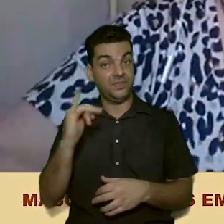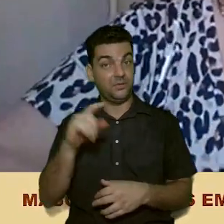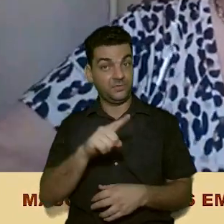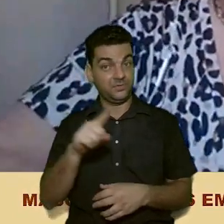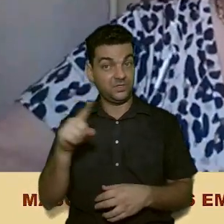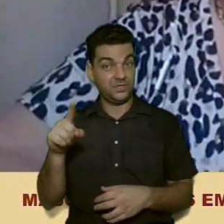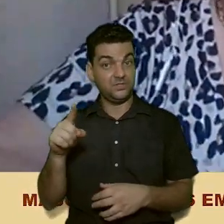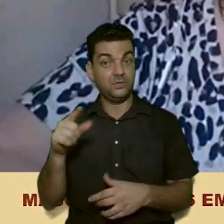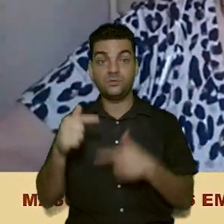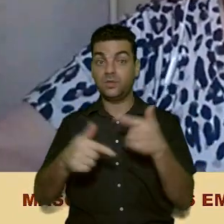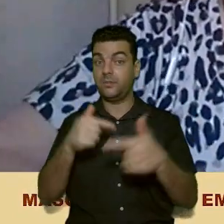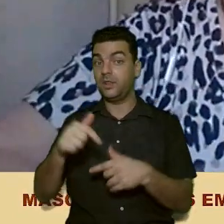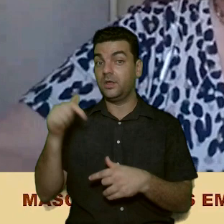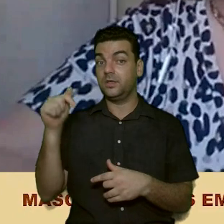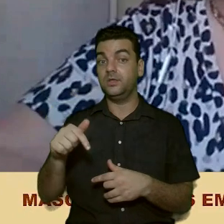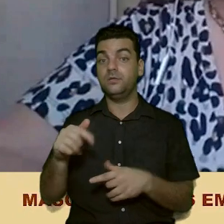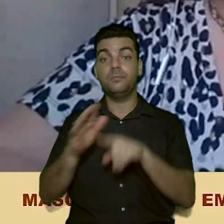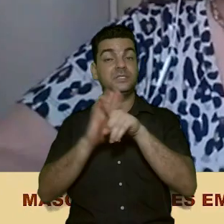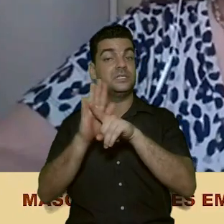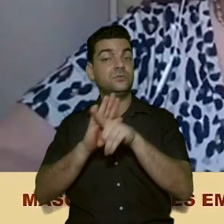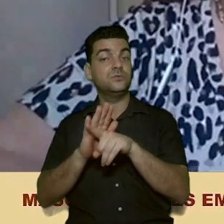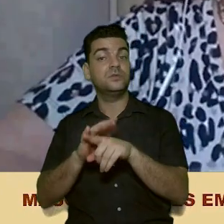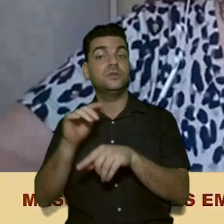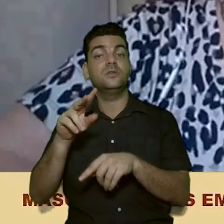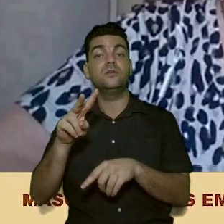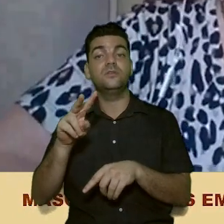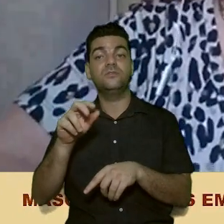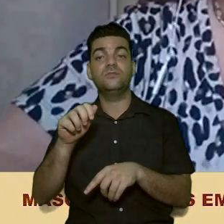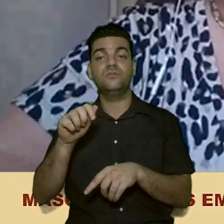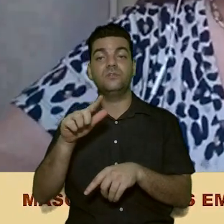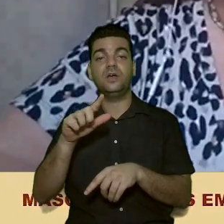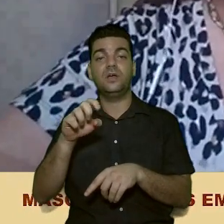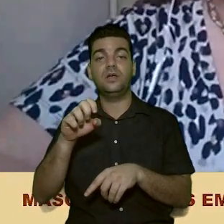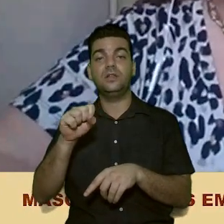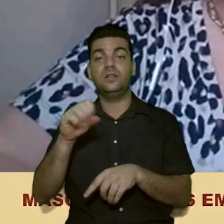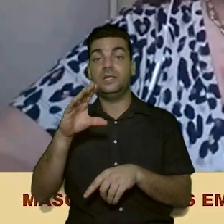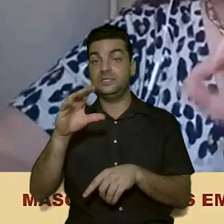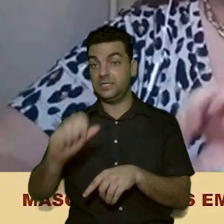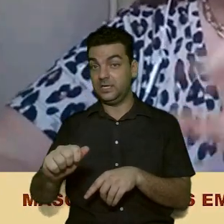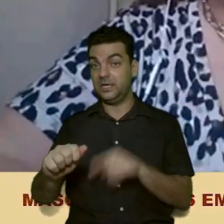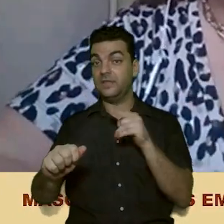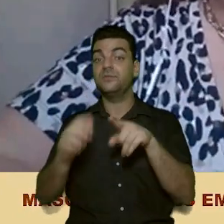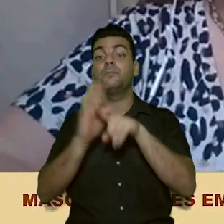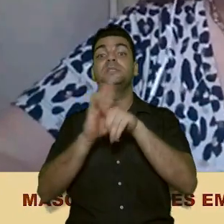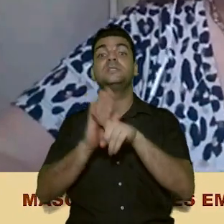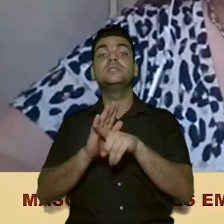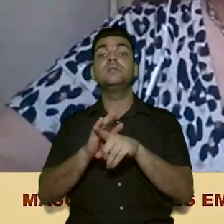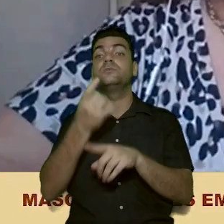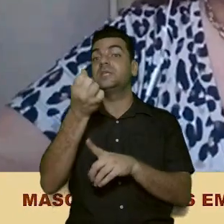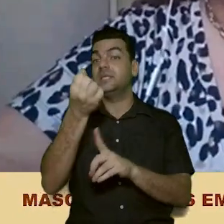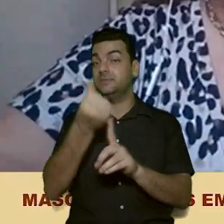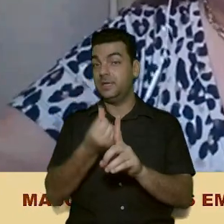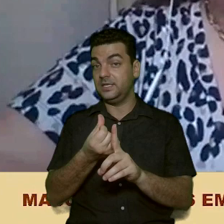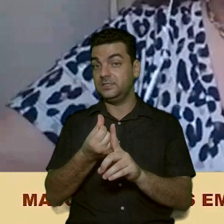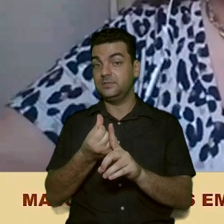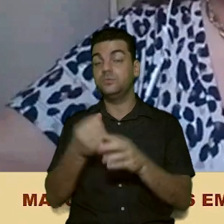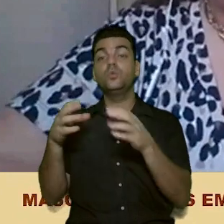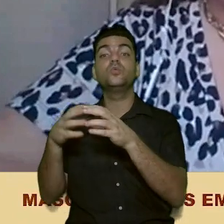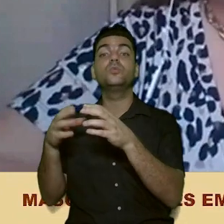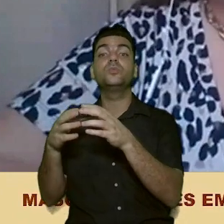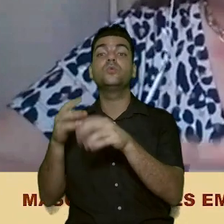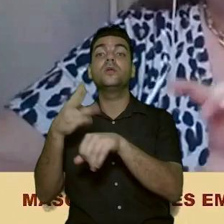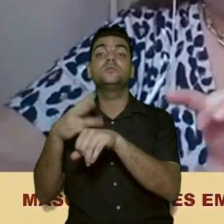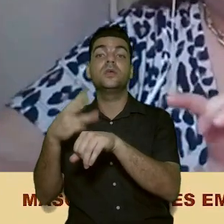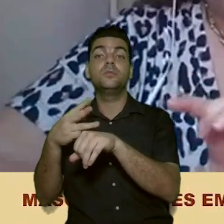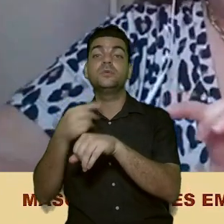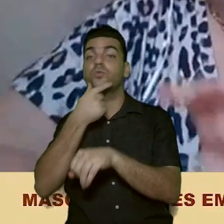recomendação de um trabalho incrível de uma pesquisadora que se chama Valesca Zanello. A Valesca Zanello fez uma pesquisa durante 6 meses sobre grupos de